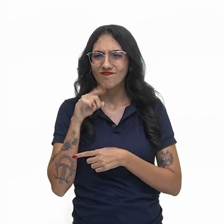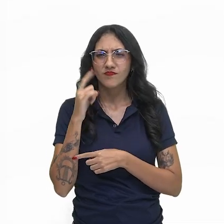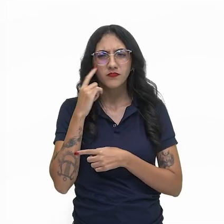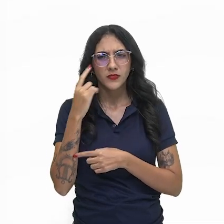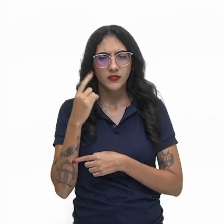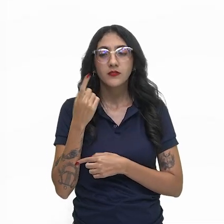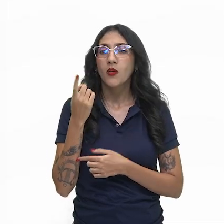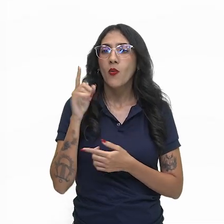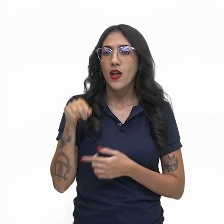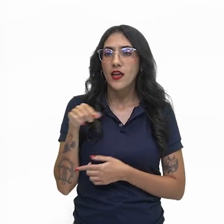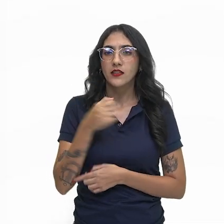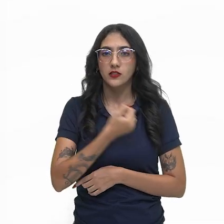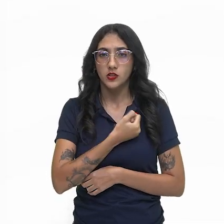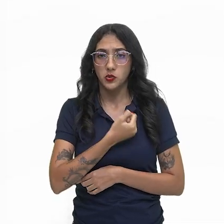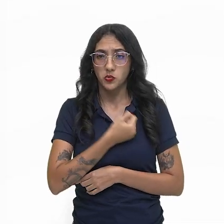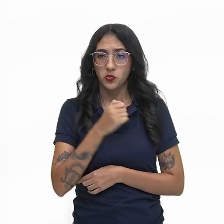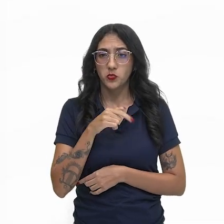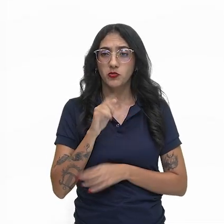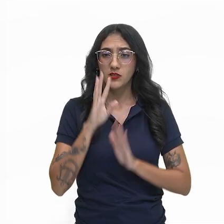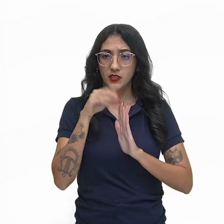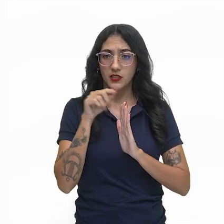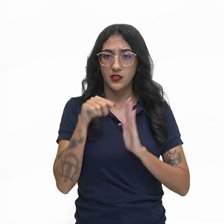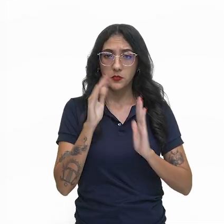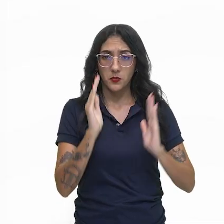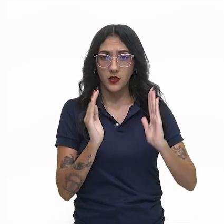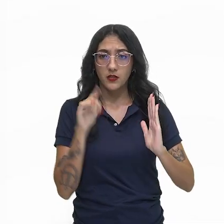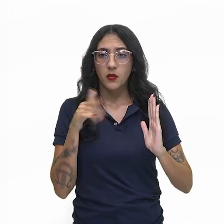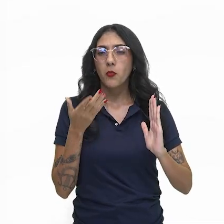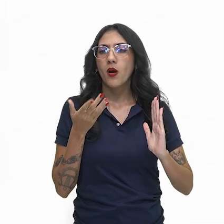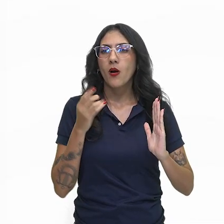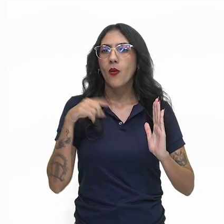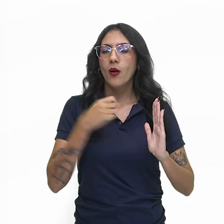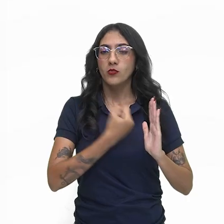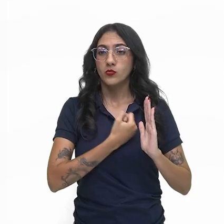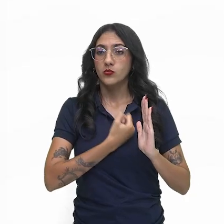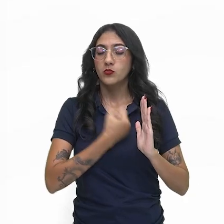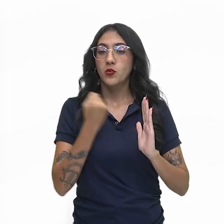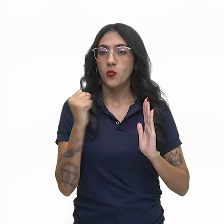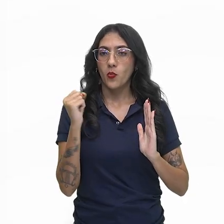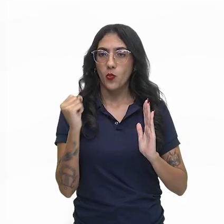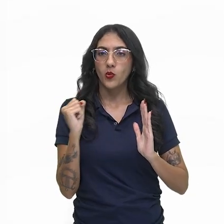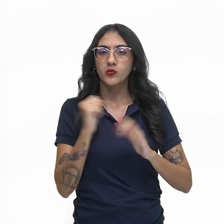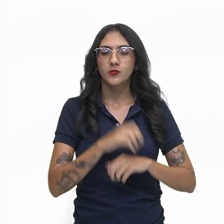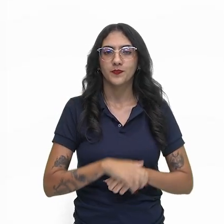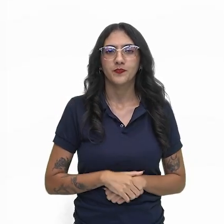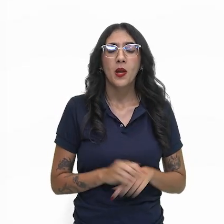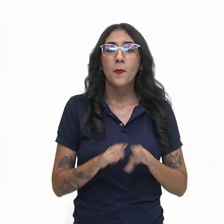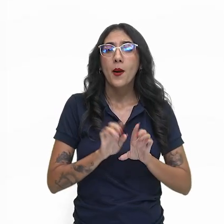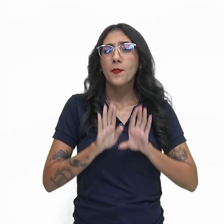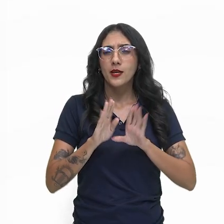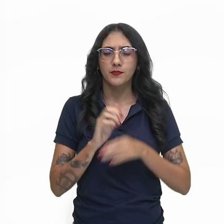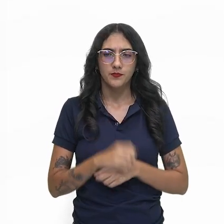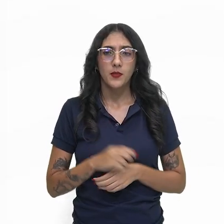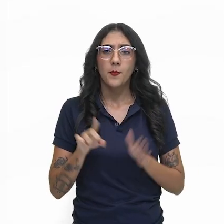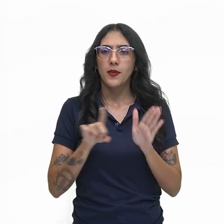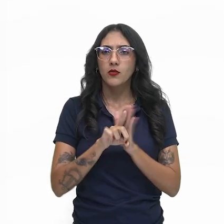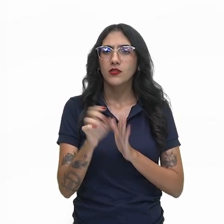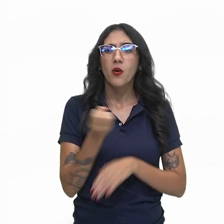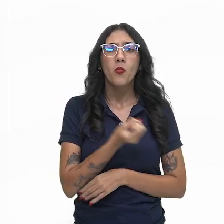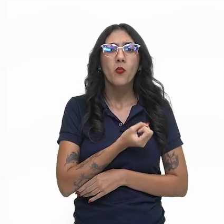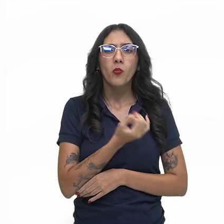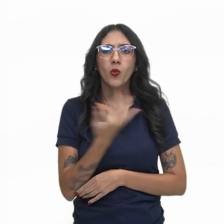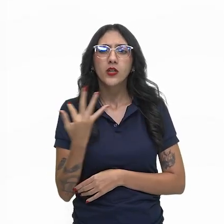o algarismo duvidoso nessa medida é o número 8, que está lá no final. Mas se fosse perguntado quantos